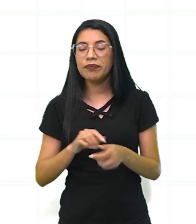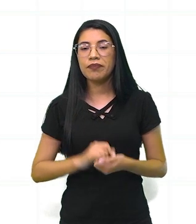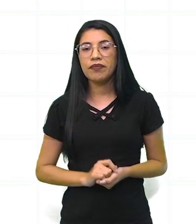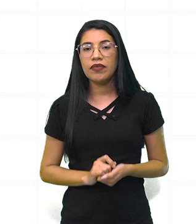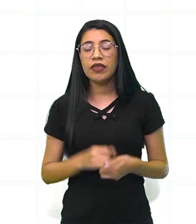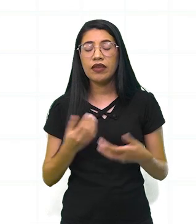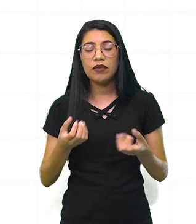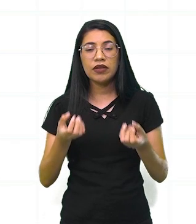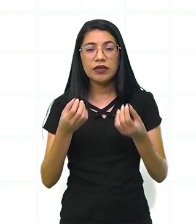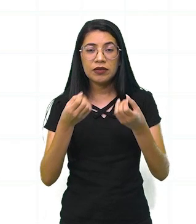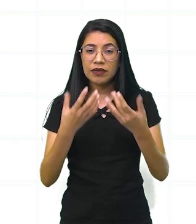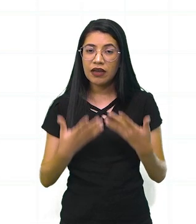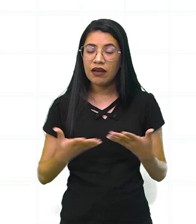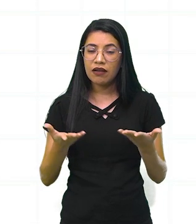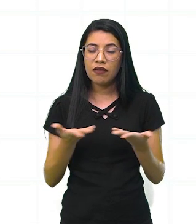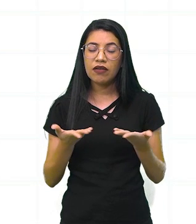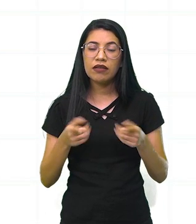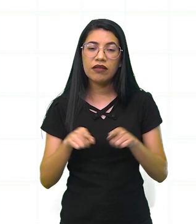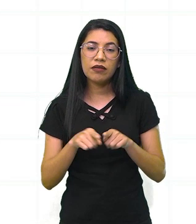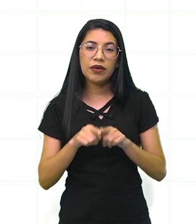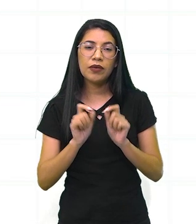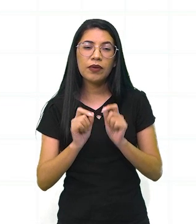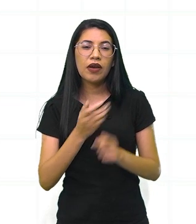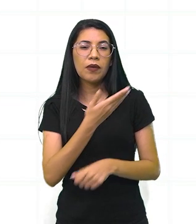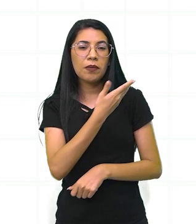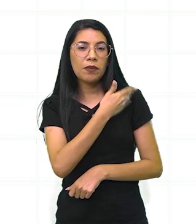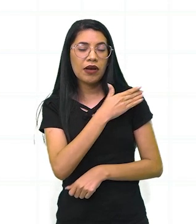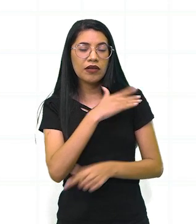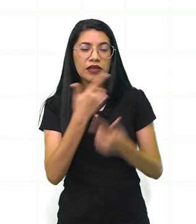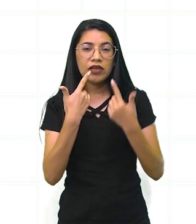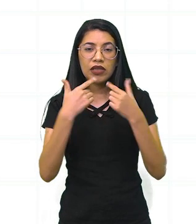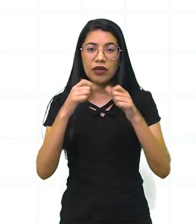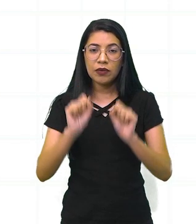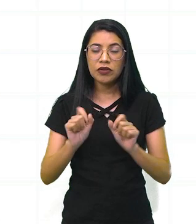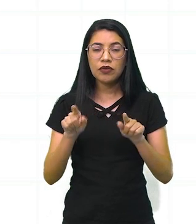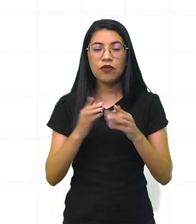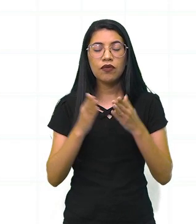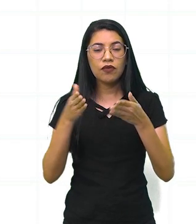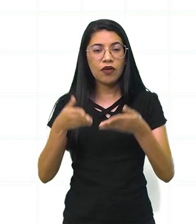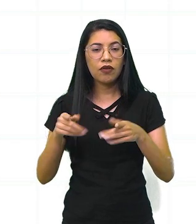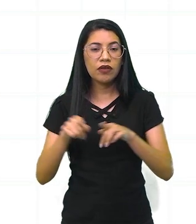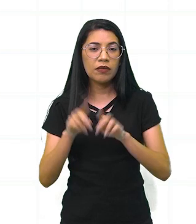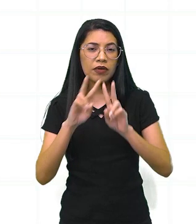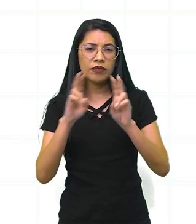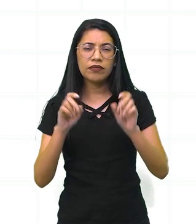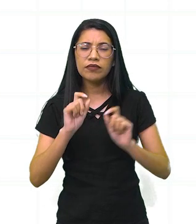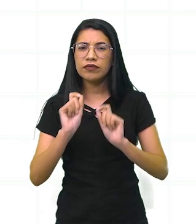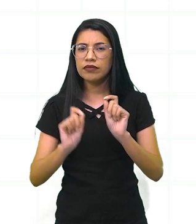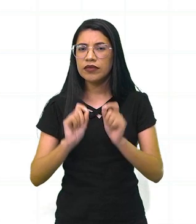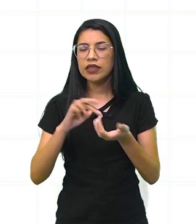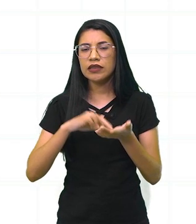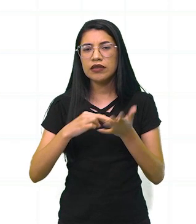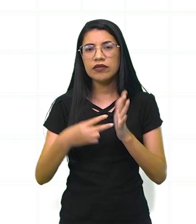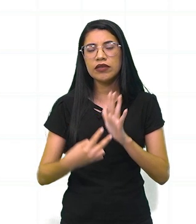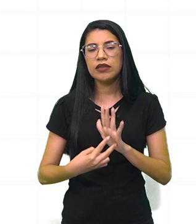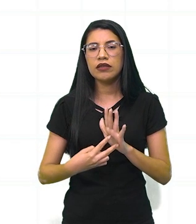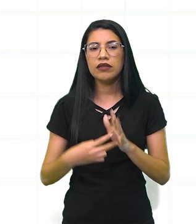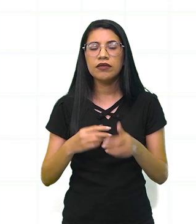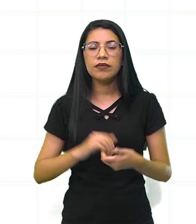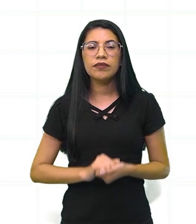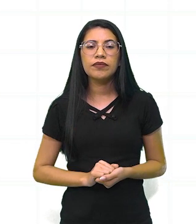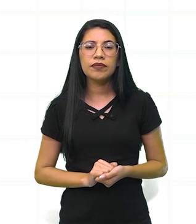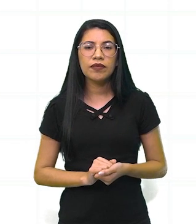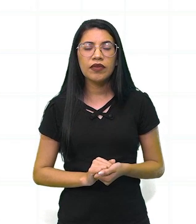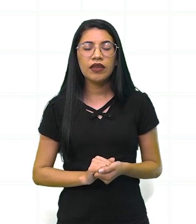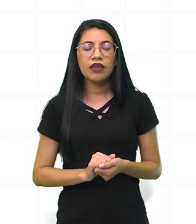vamos falar então de preconceito linguístico já voltado para esse tema e o que que seria o preconceito linguístico professor é uma